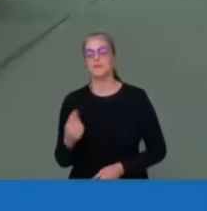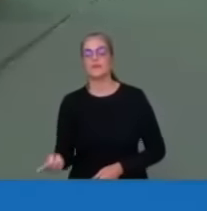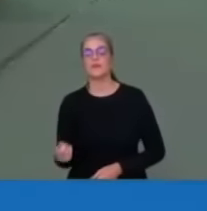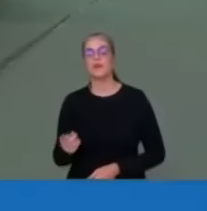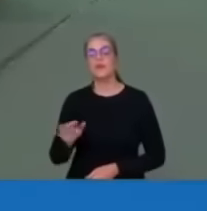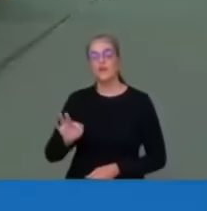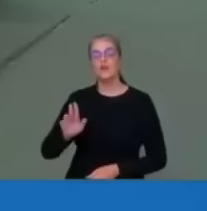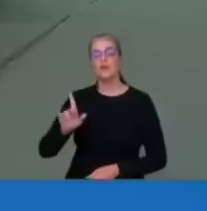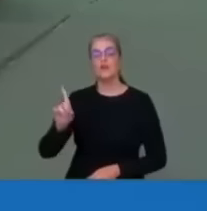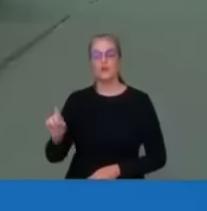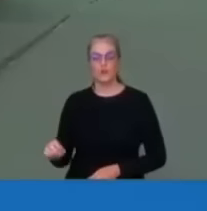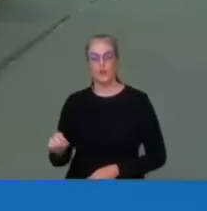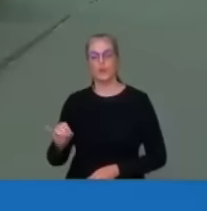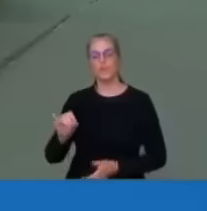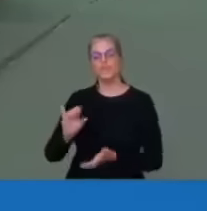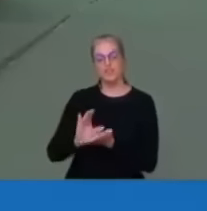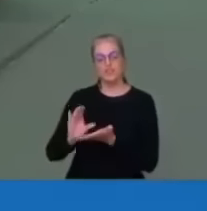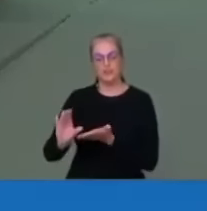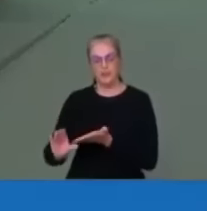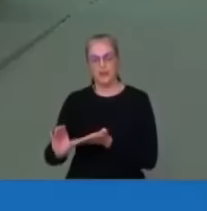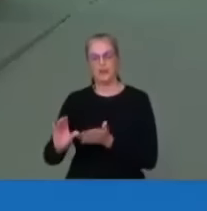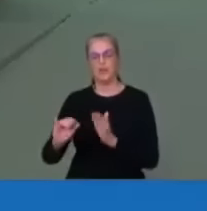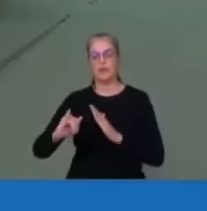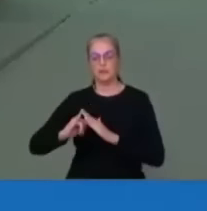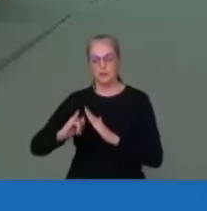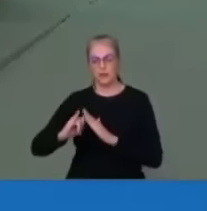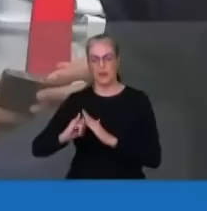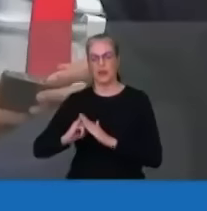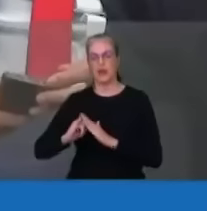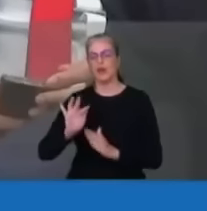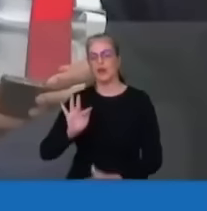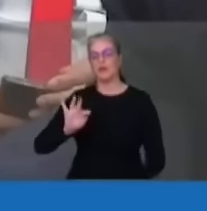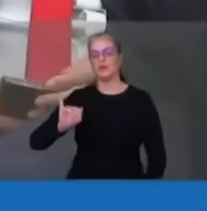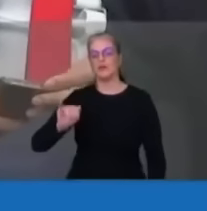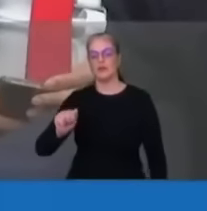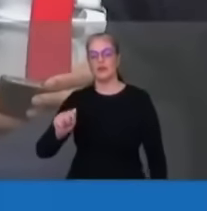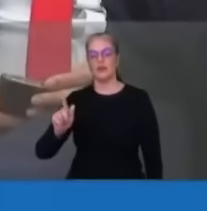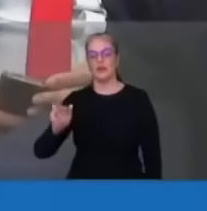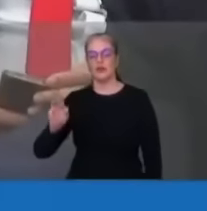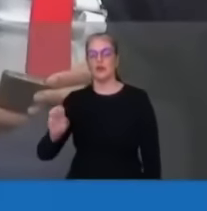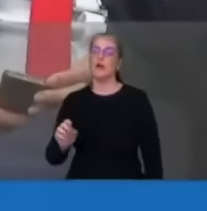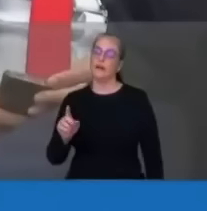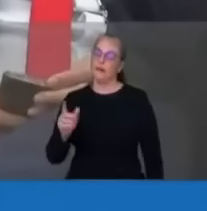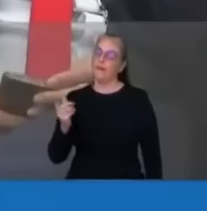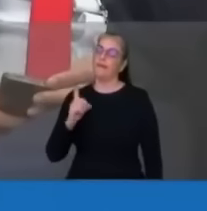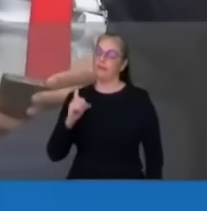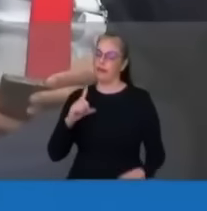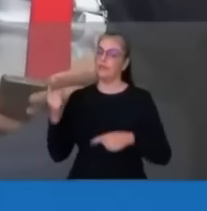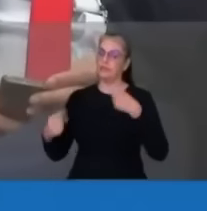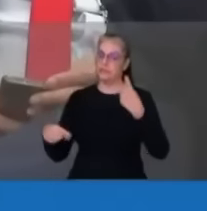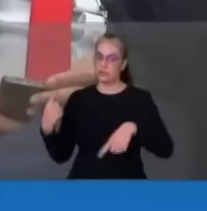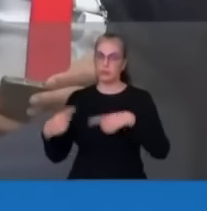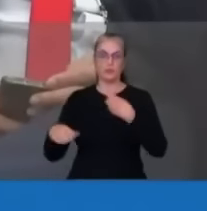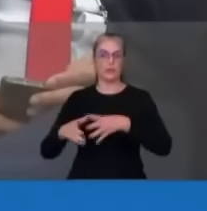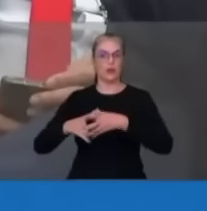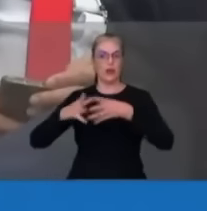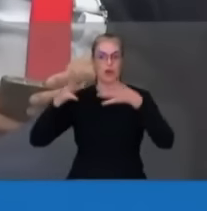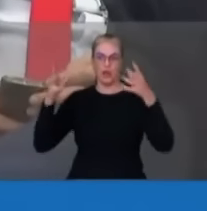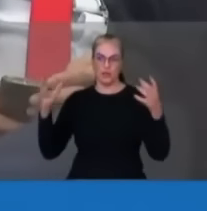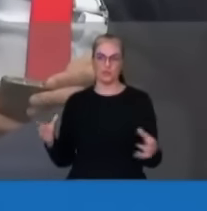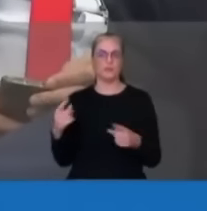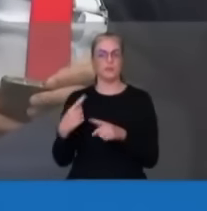revoltado mesmo exemplo do segré extremamente didático é isso você produz para alimentar